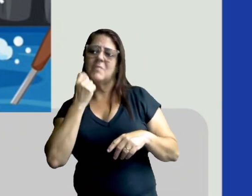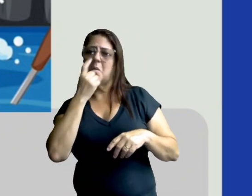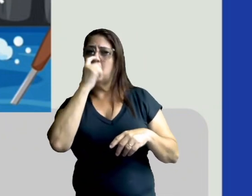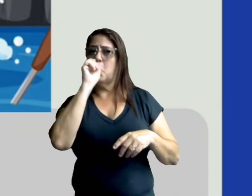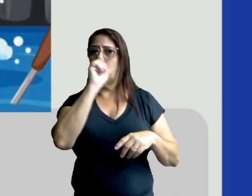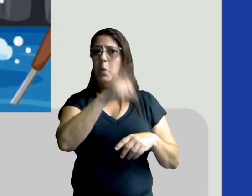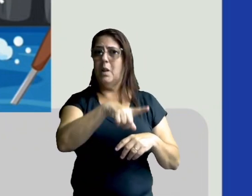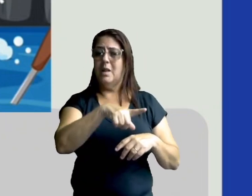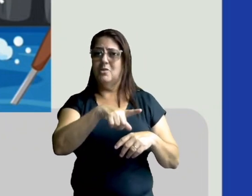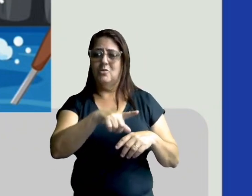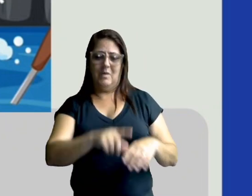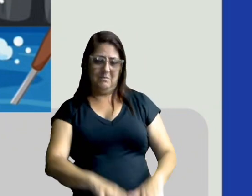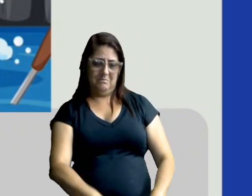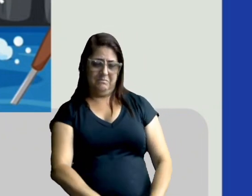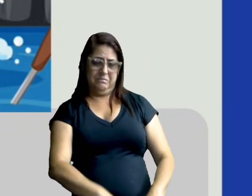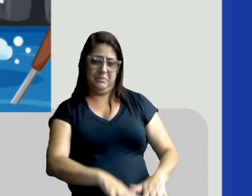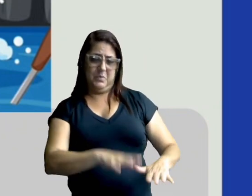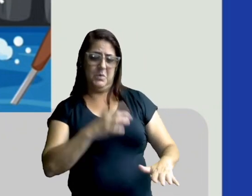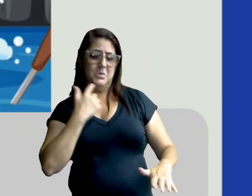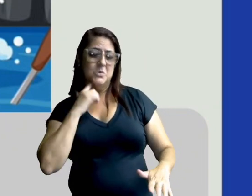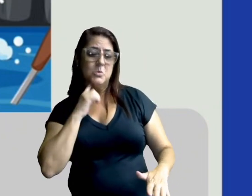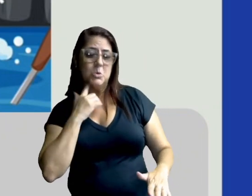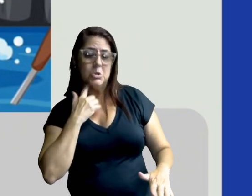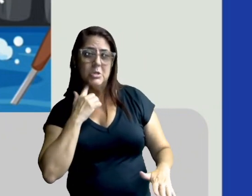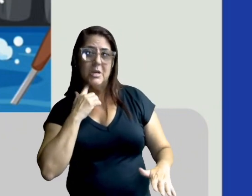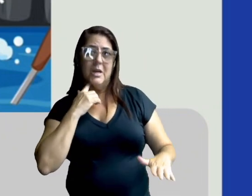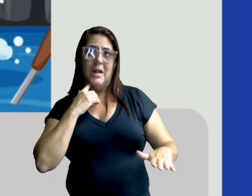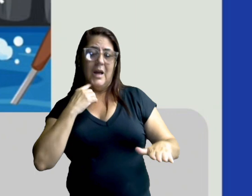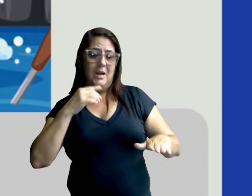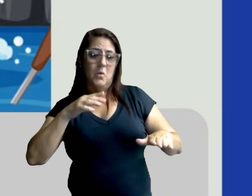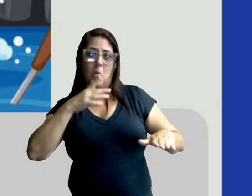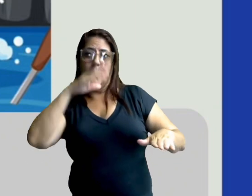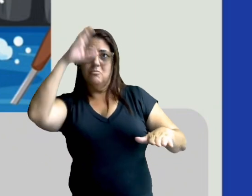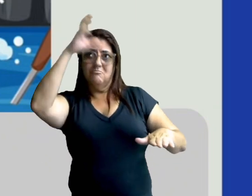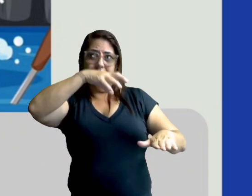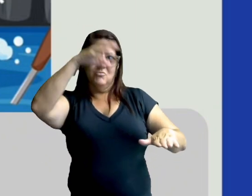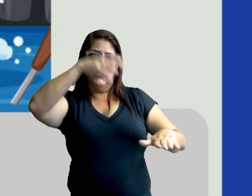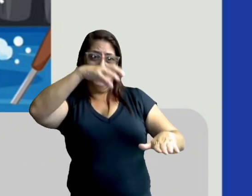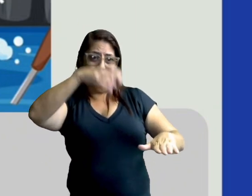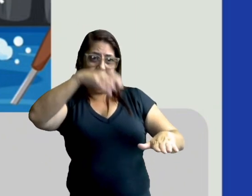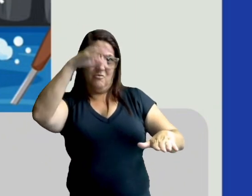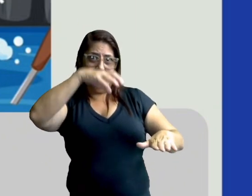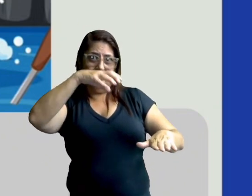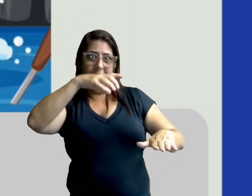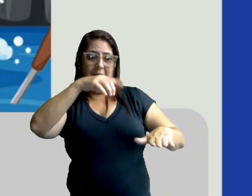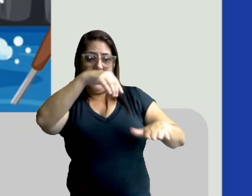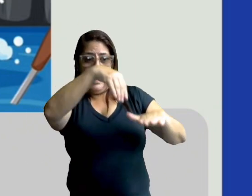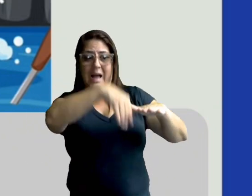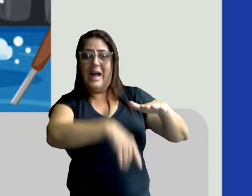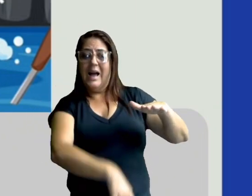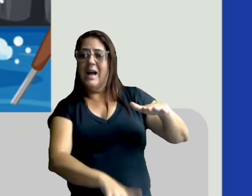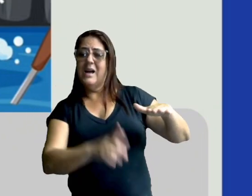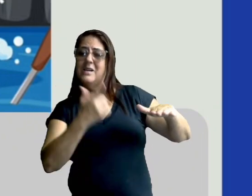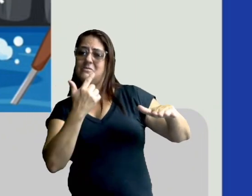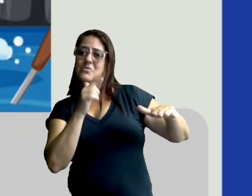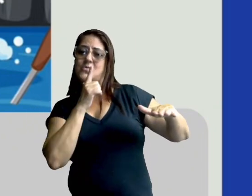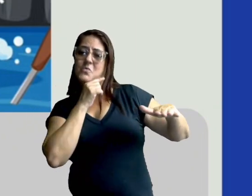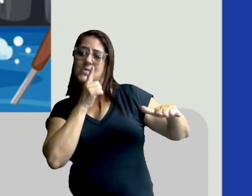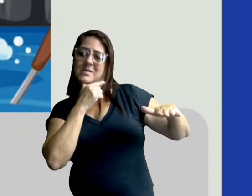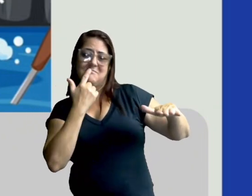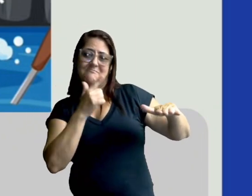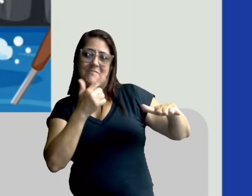lixo na rua. Então, aquelas valas ali no meio-fio das calçadas, às vezes é para entrar só